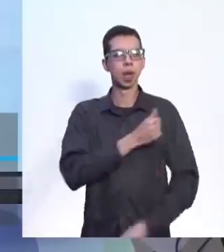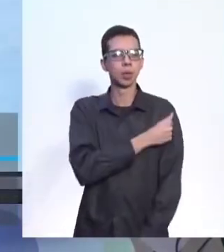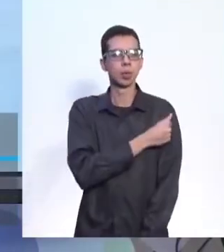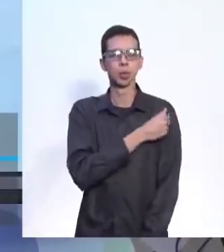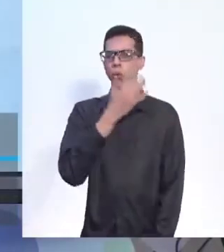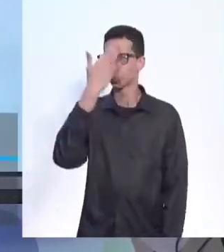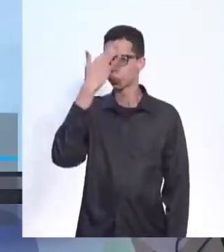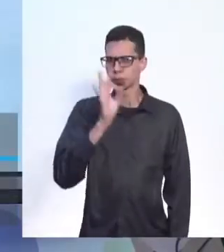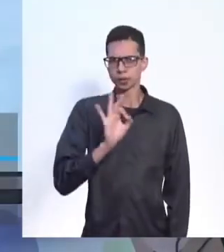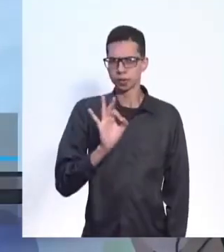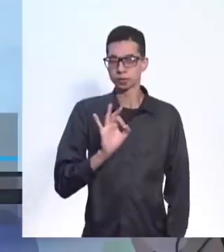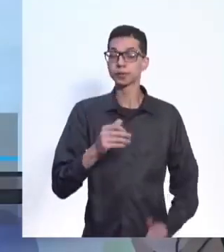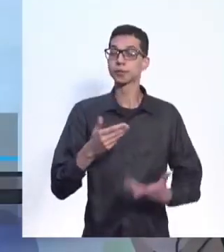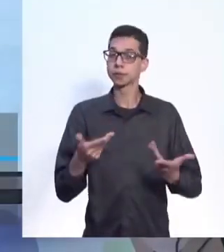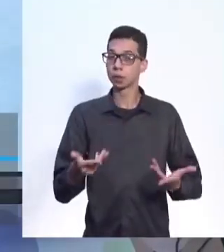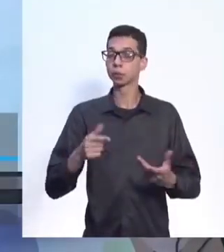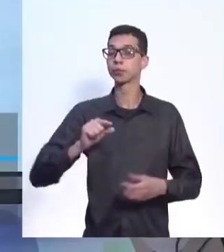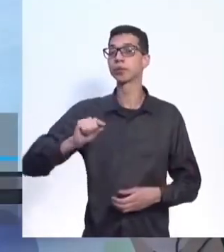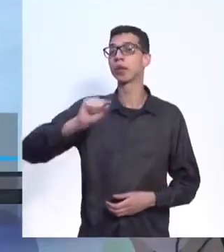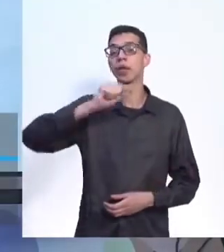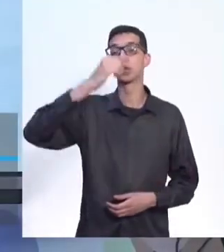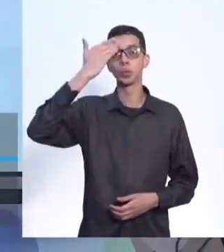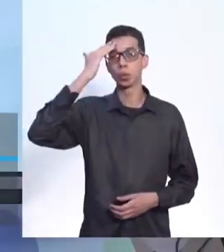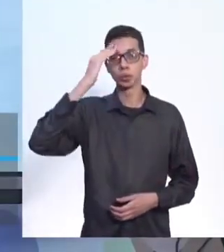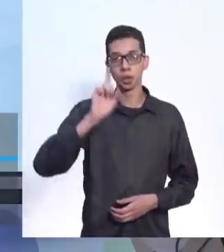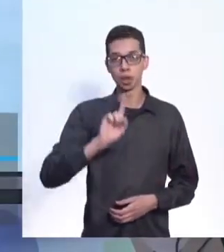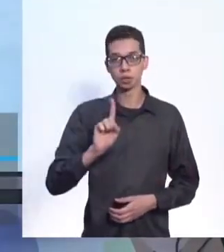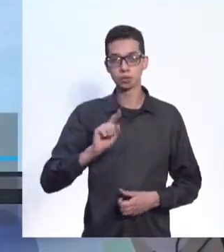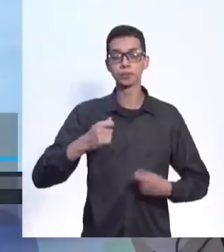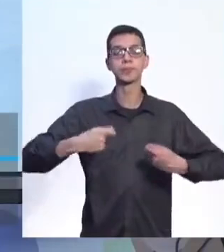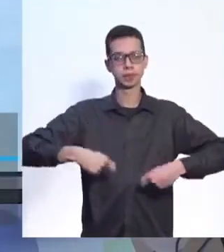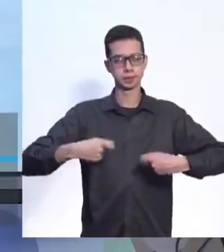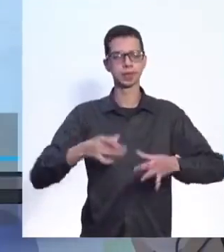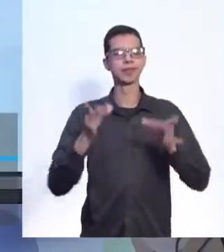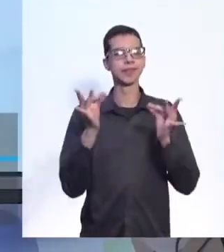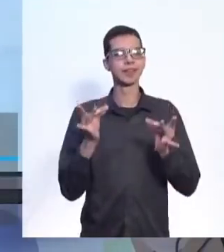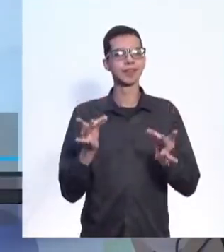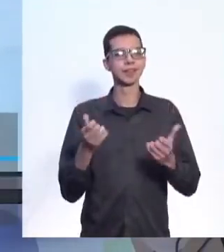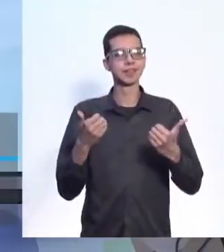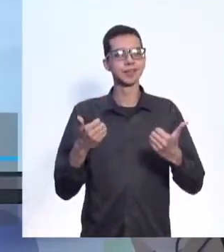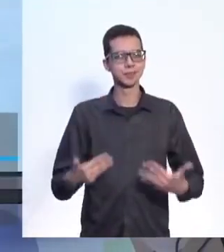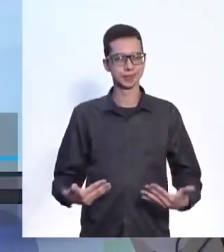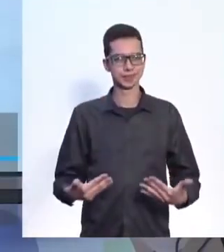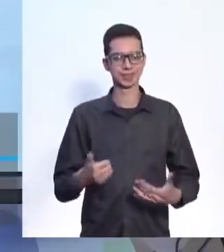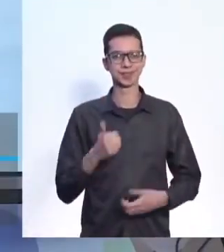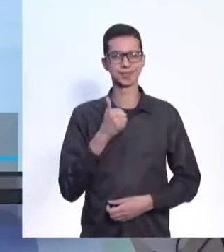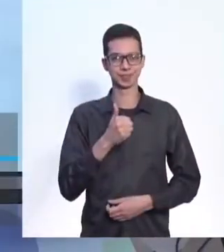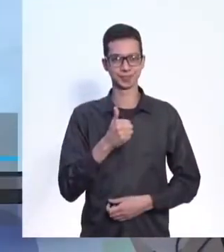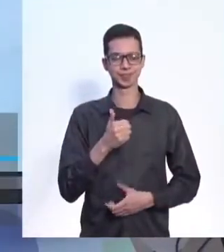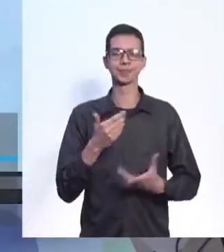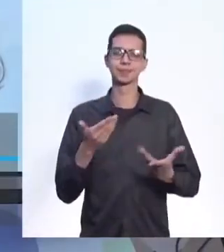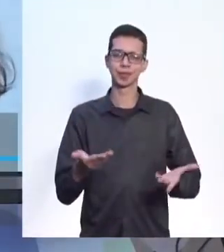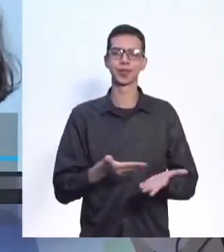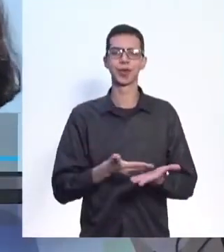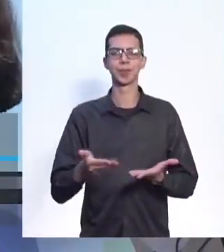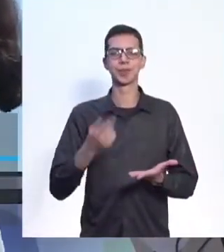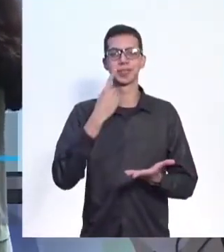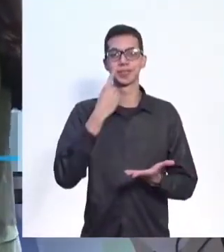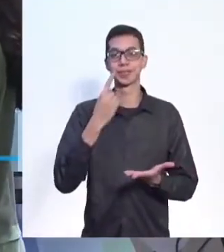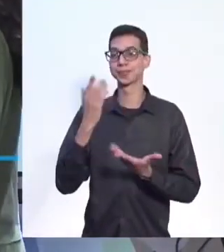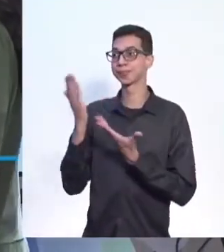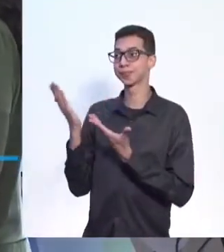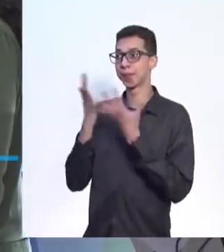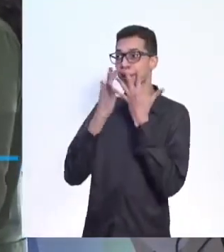Então, eles merecem ter a explicação, sim, bem detalhada, né? Então, vamos lá, preste atenção aqui comigo. Quantas